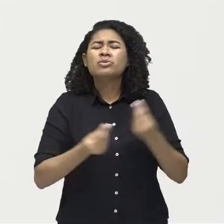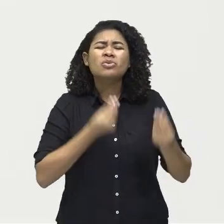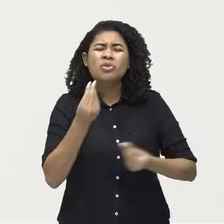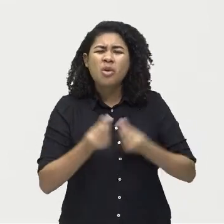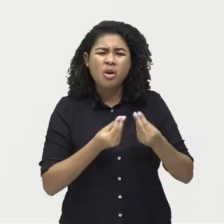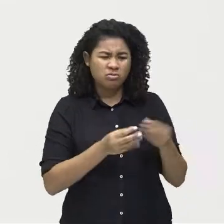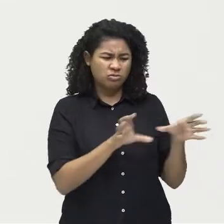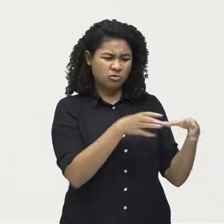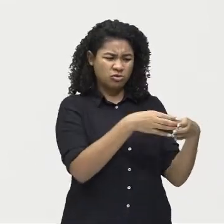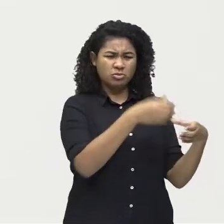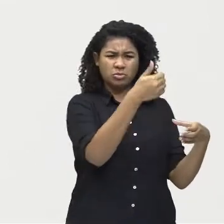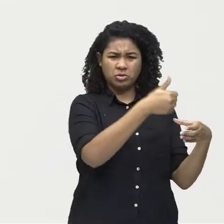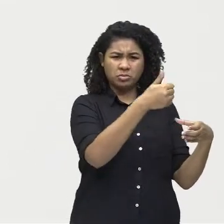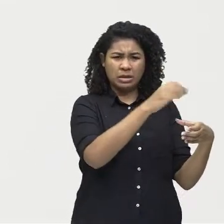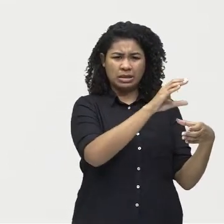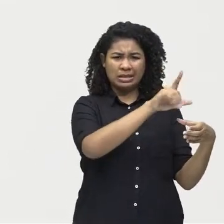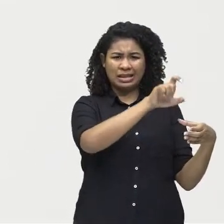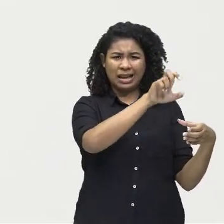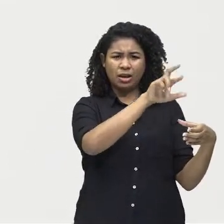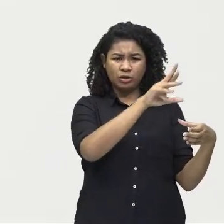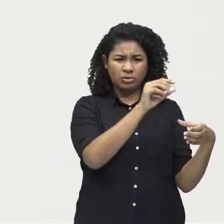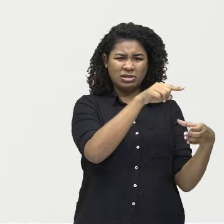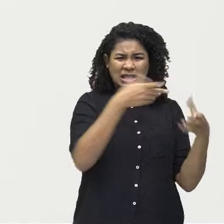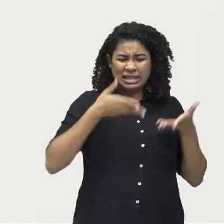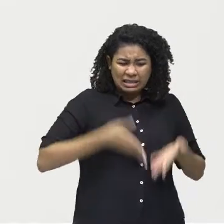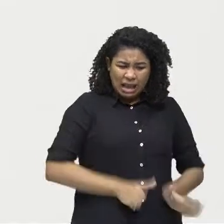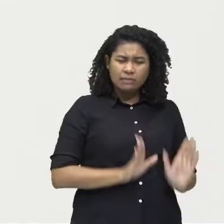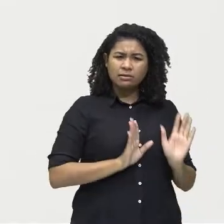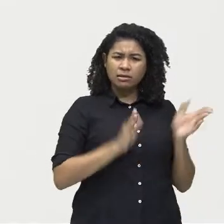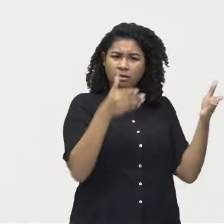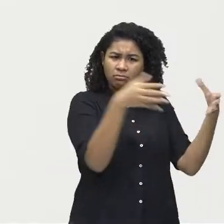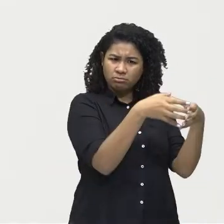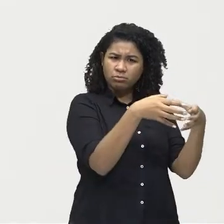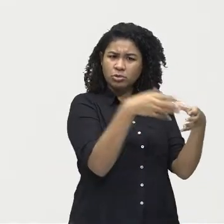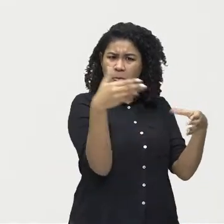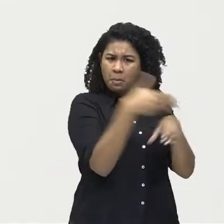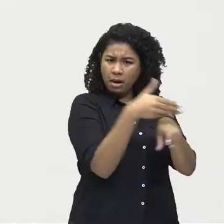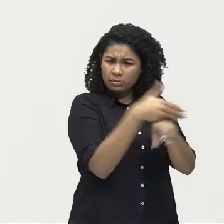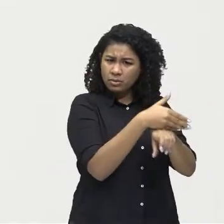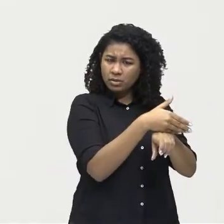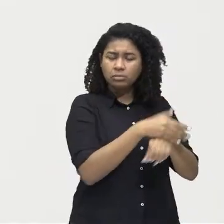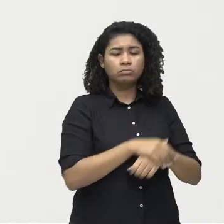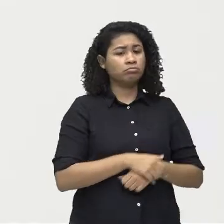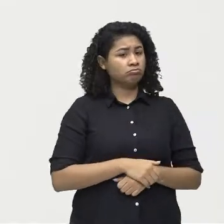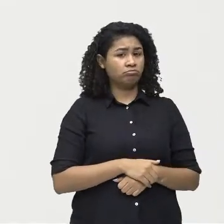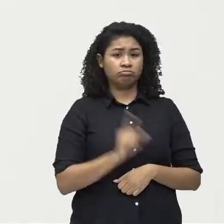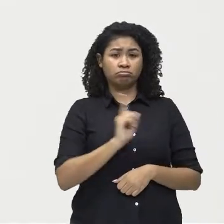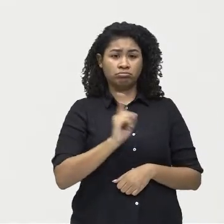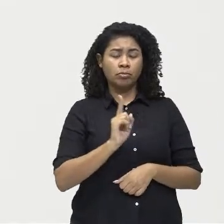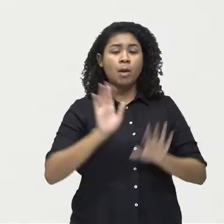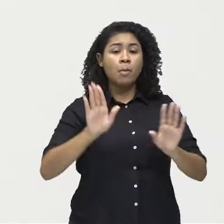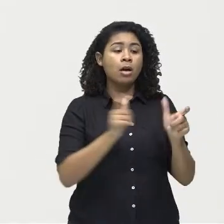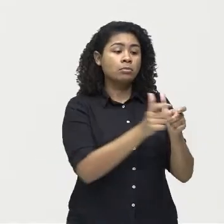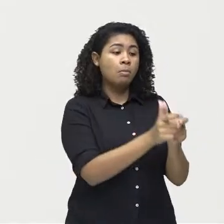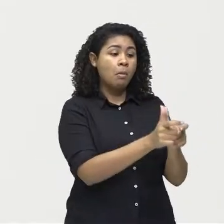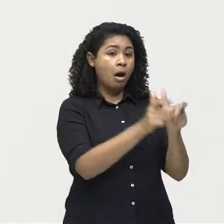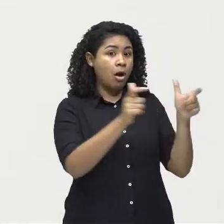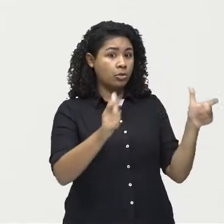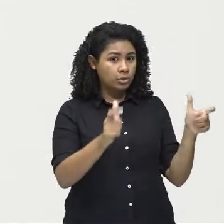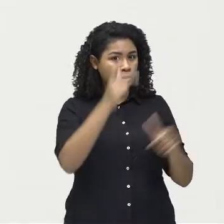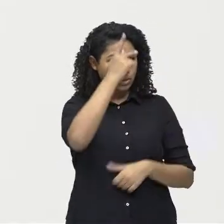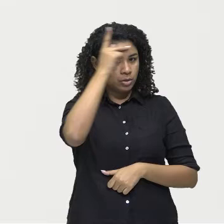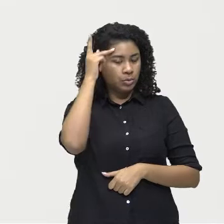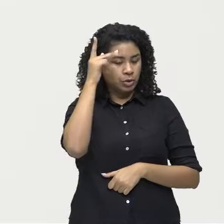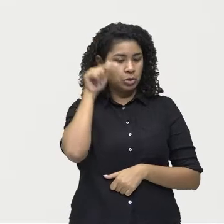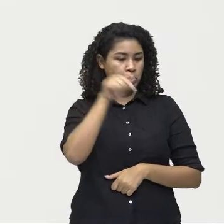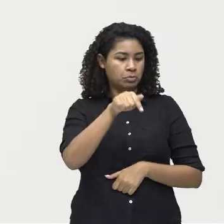clero nascia clero? Obviamente que não, né, gente? Mas grande parte dos membros da nobreza se transformavam